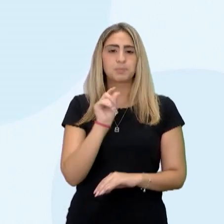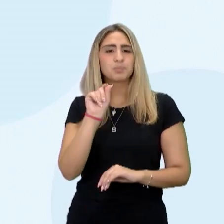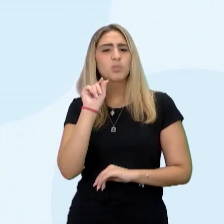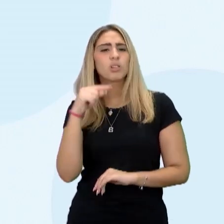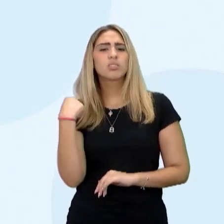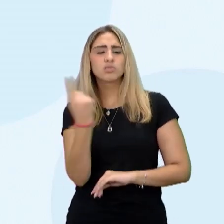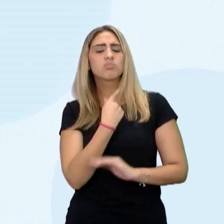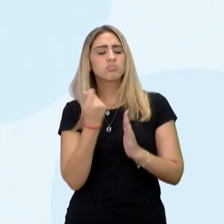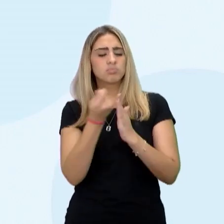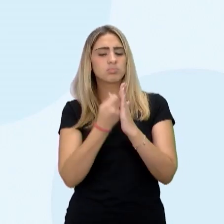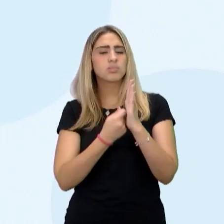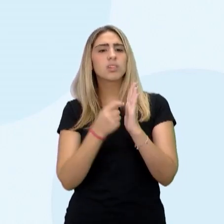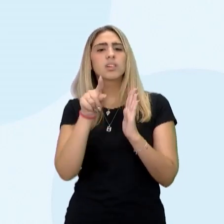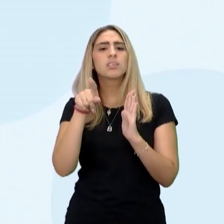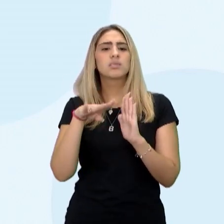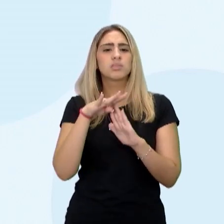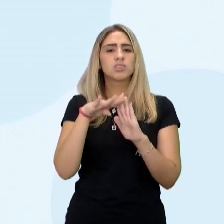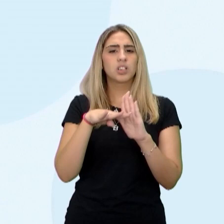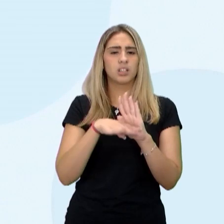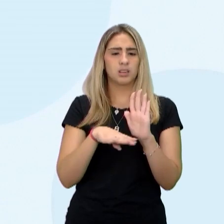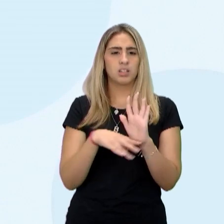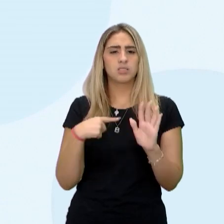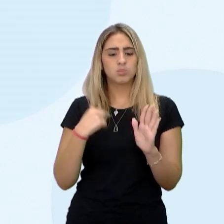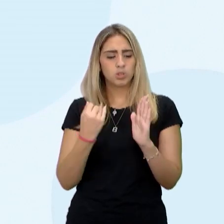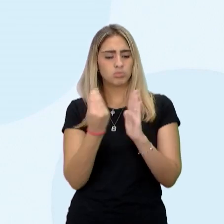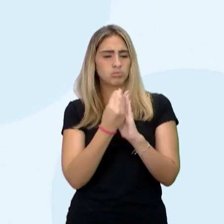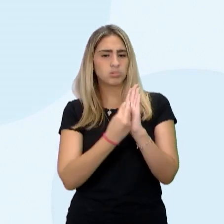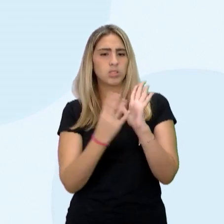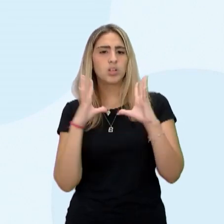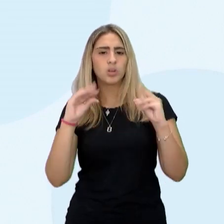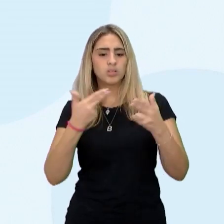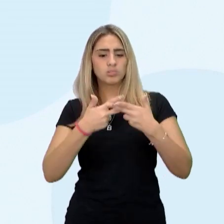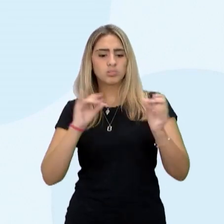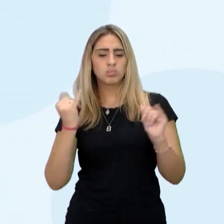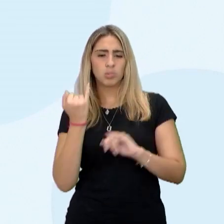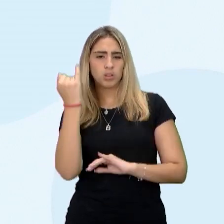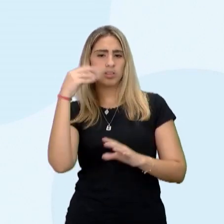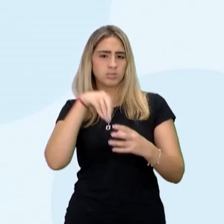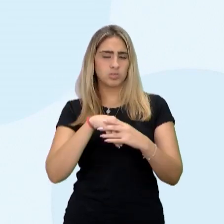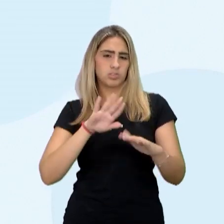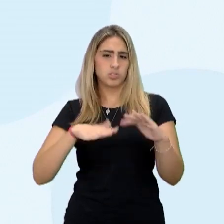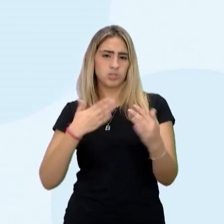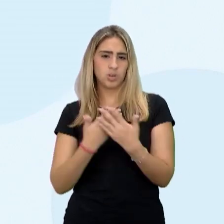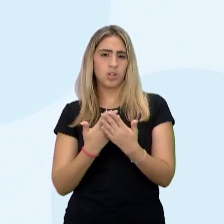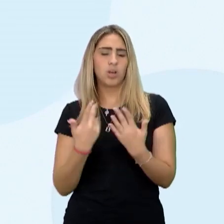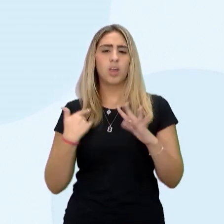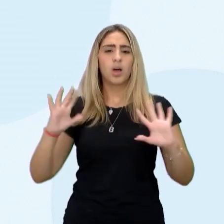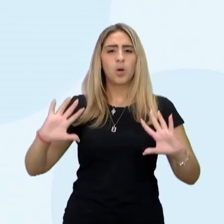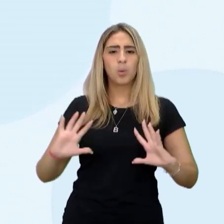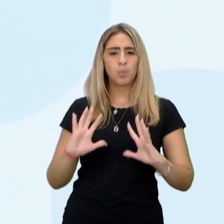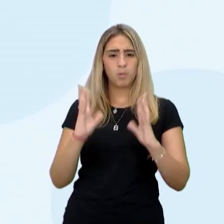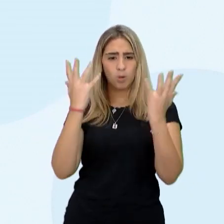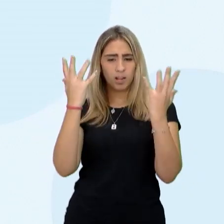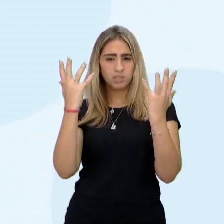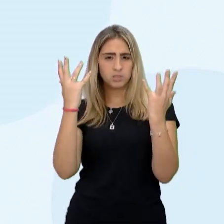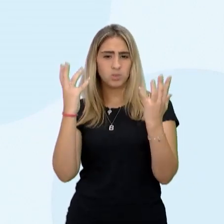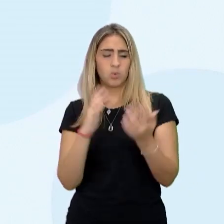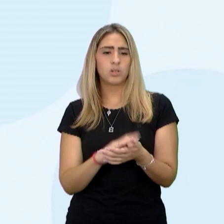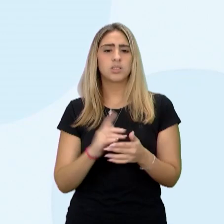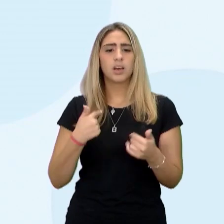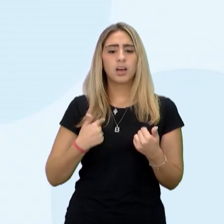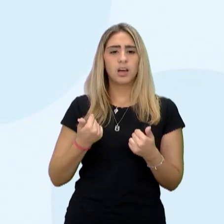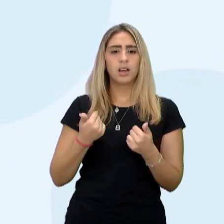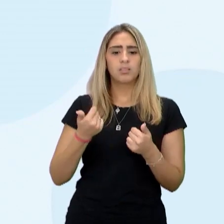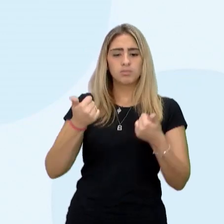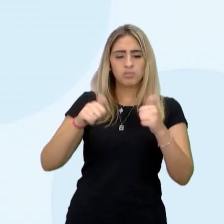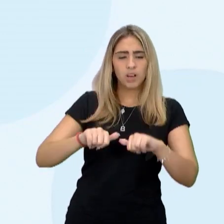gente descreve, então, nessa agenda aí, né? A gente pode colocar todos os eventos importantes para a escola. Então, as comemorações cívicas, as avaliações